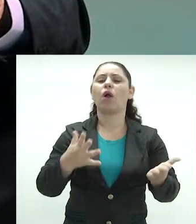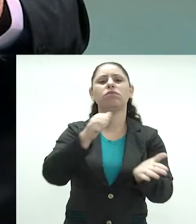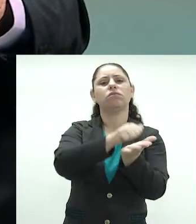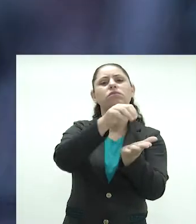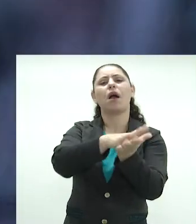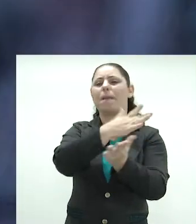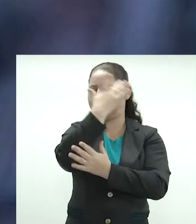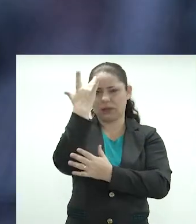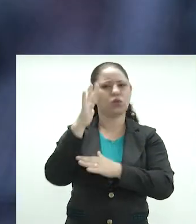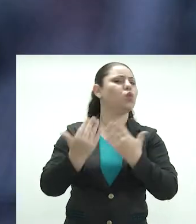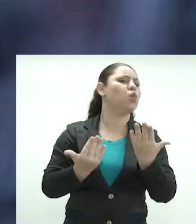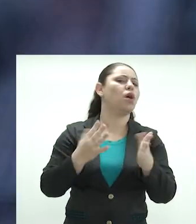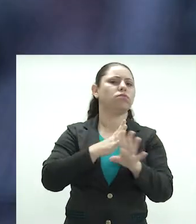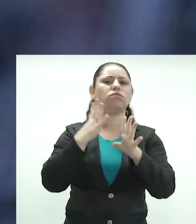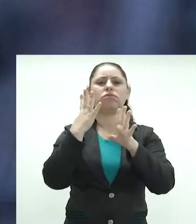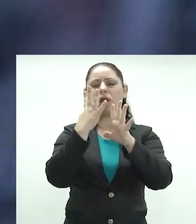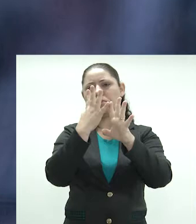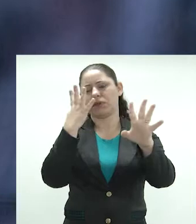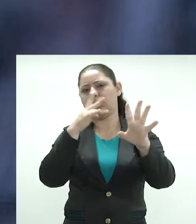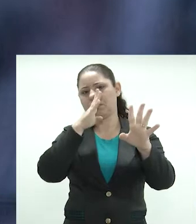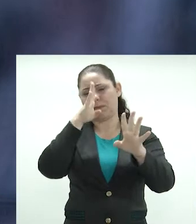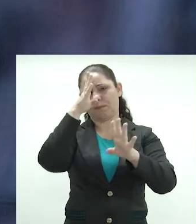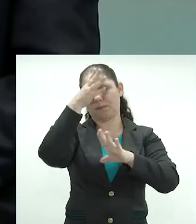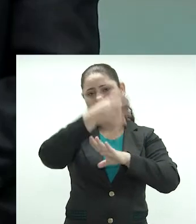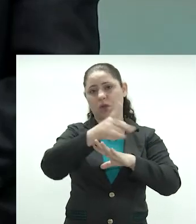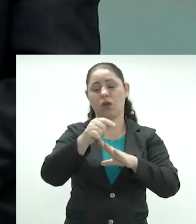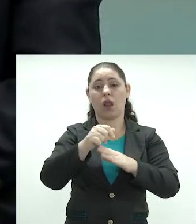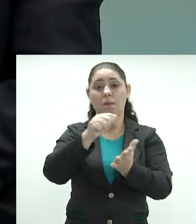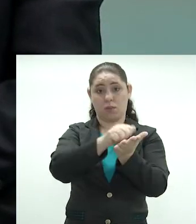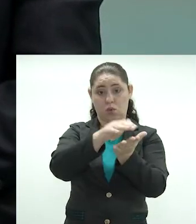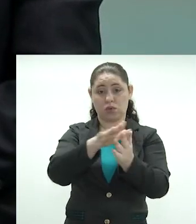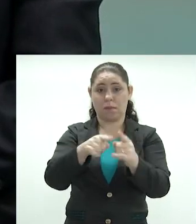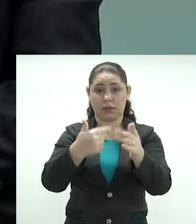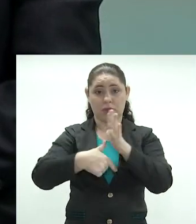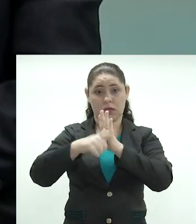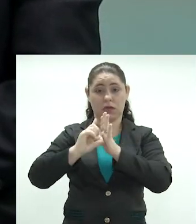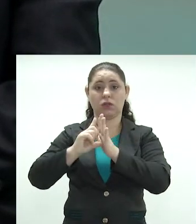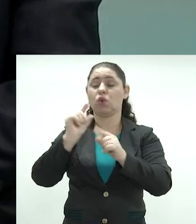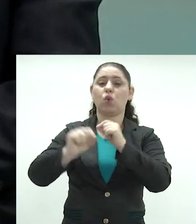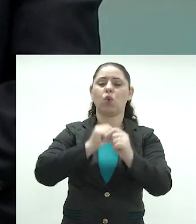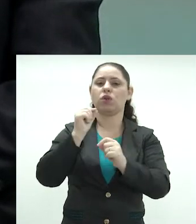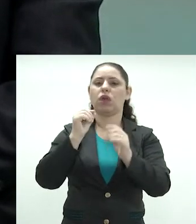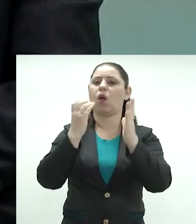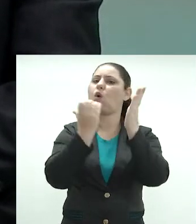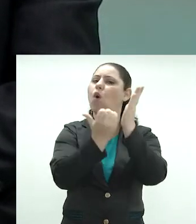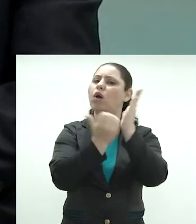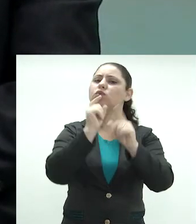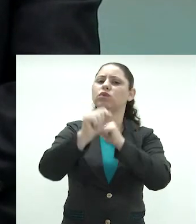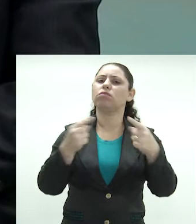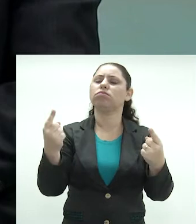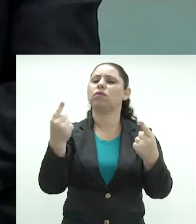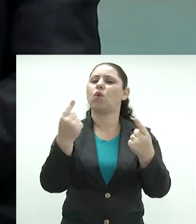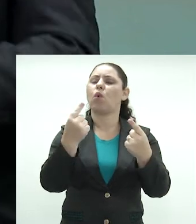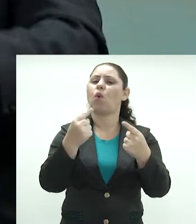questão da responsabilização penal. Quais são as penalidades, por exemplo, de quem fura uma fila de vacinação? É que agora parece que houve uma legislação nova que dá uma multa, mas antes era um tipo